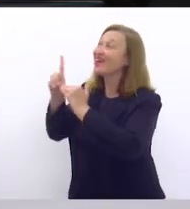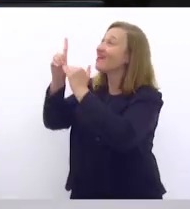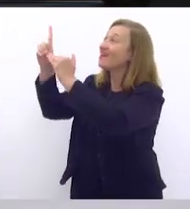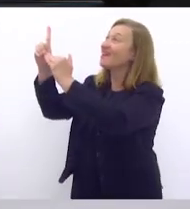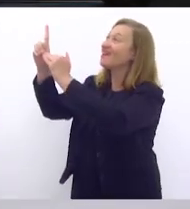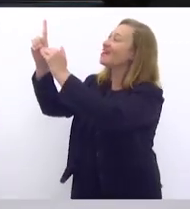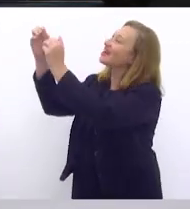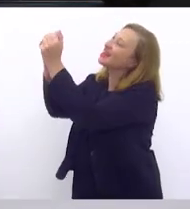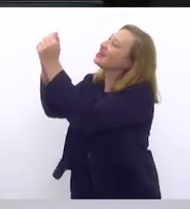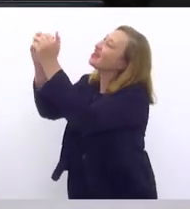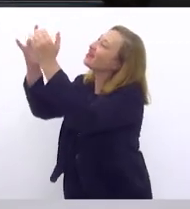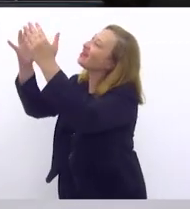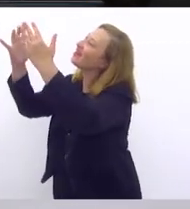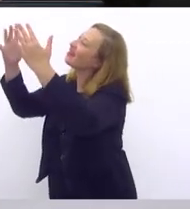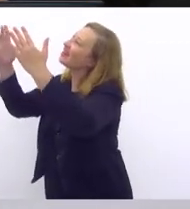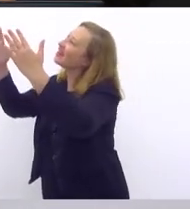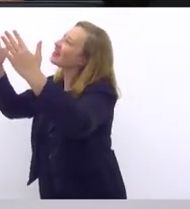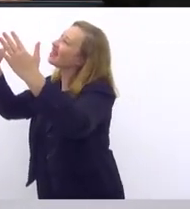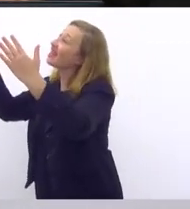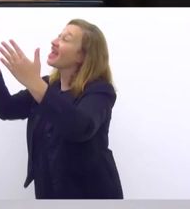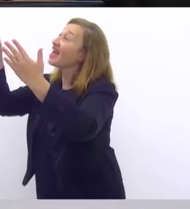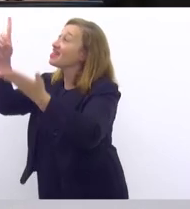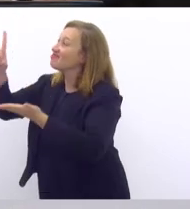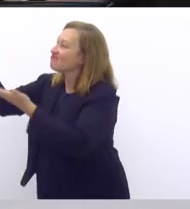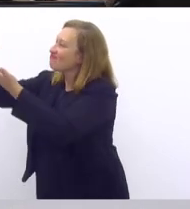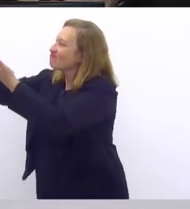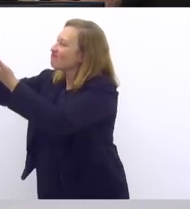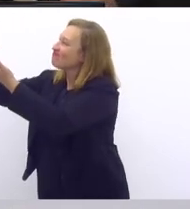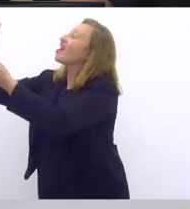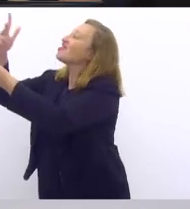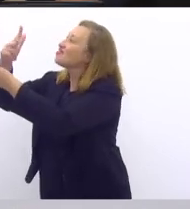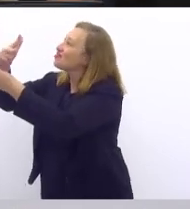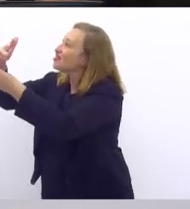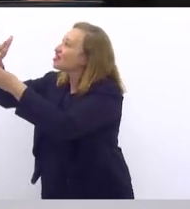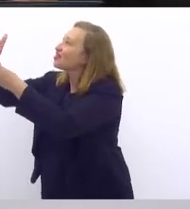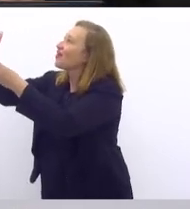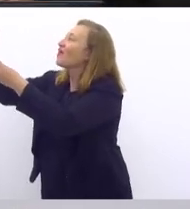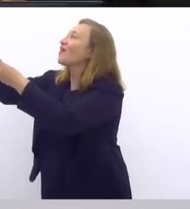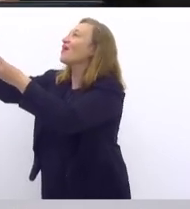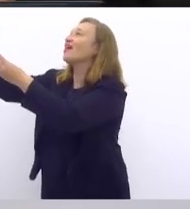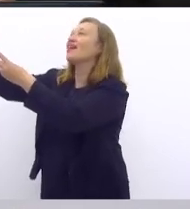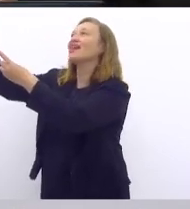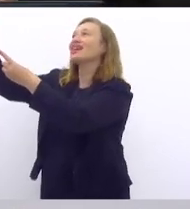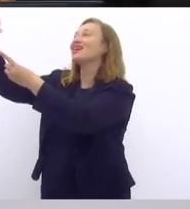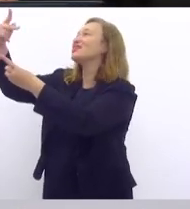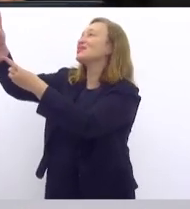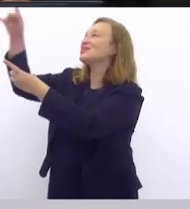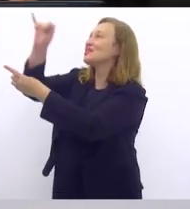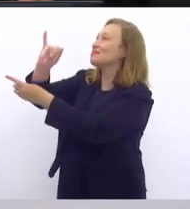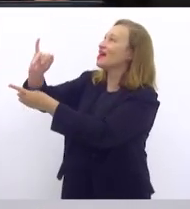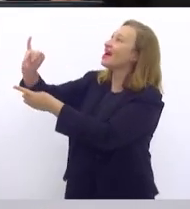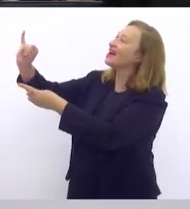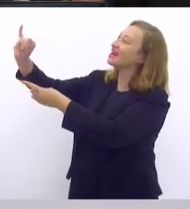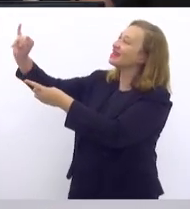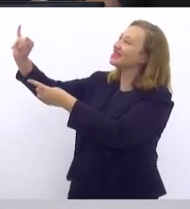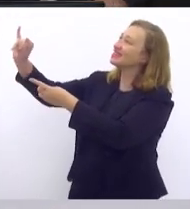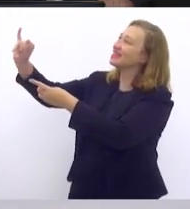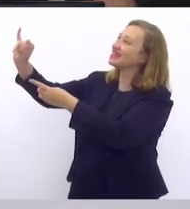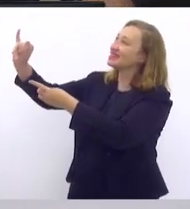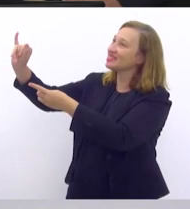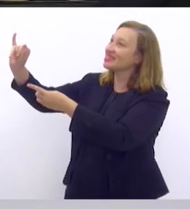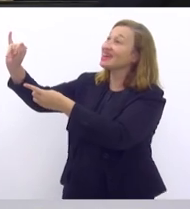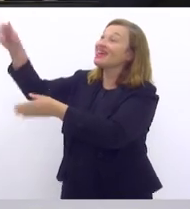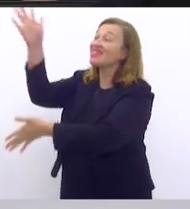toda glória. É dele, é dele a vitória